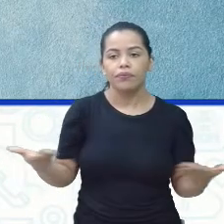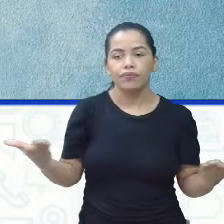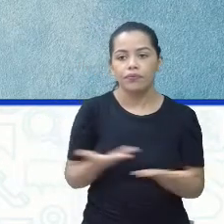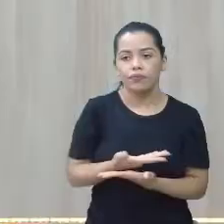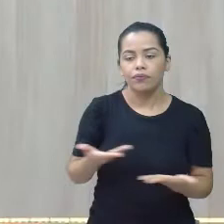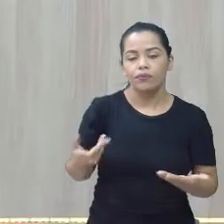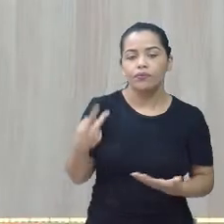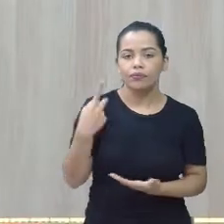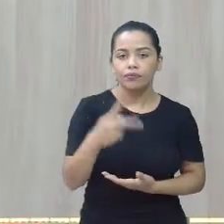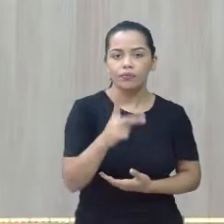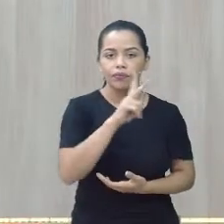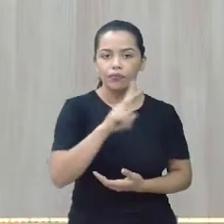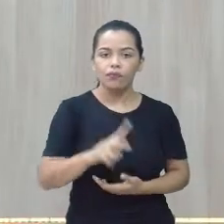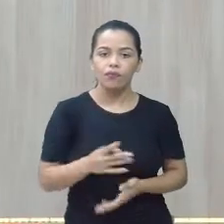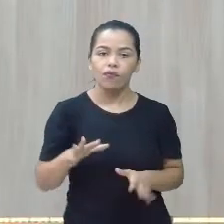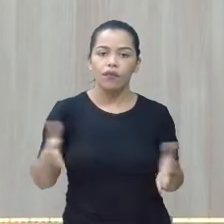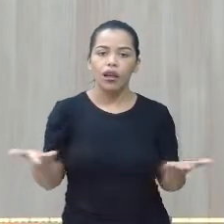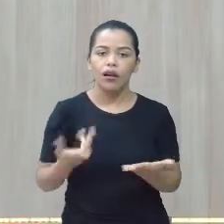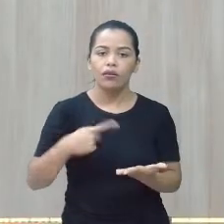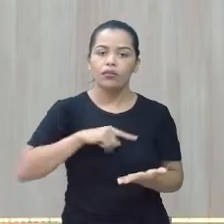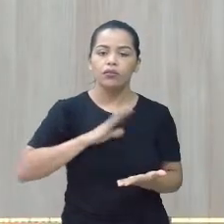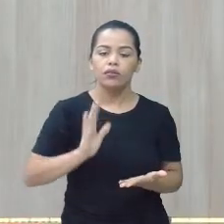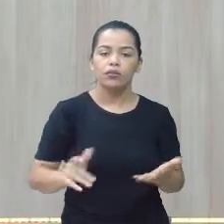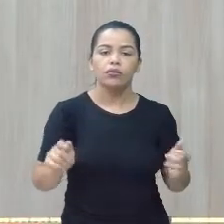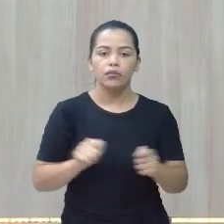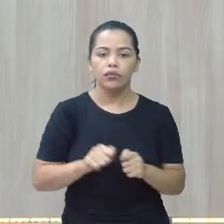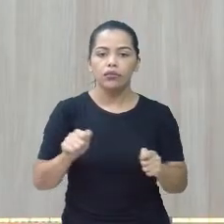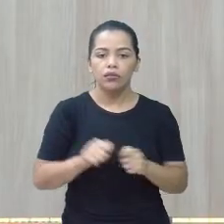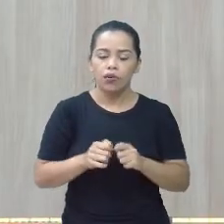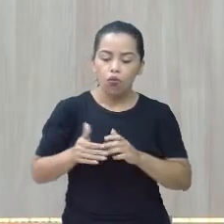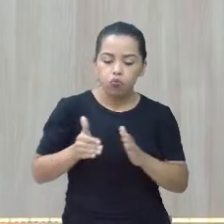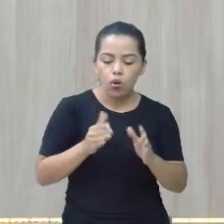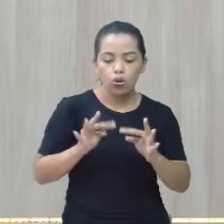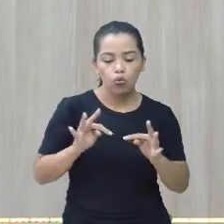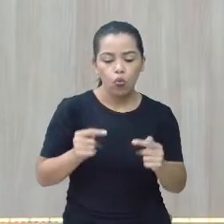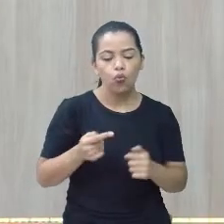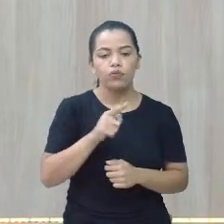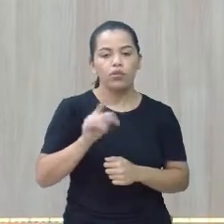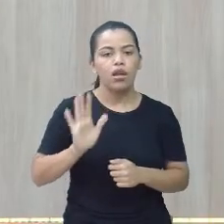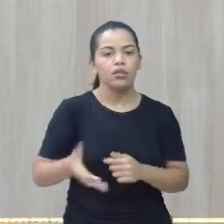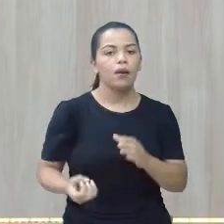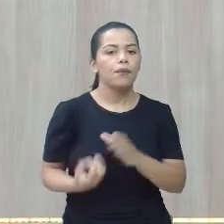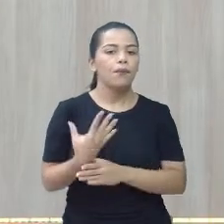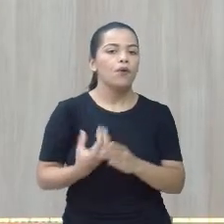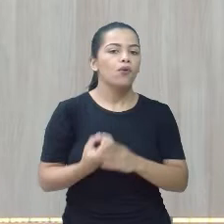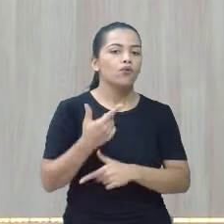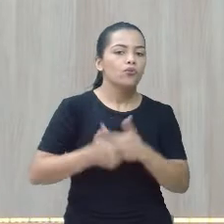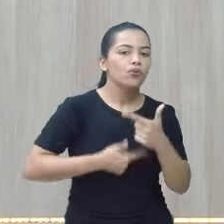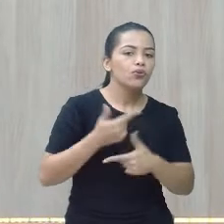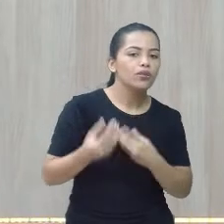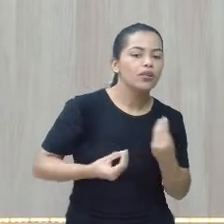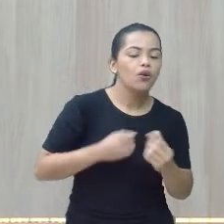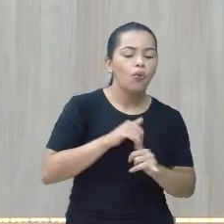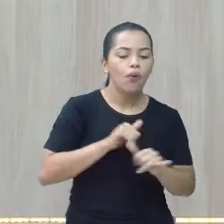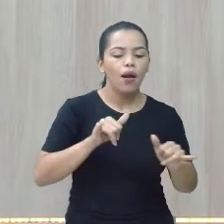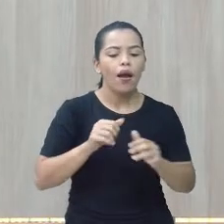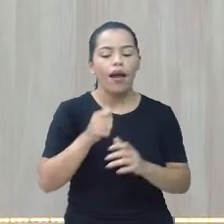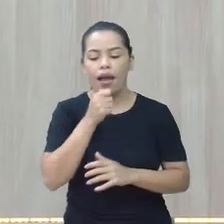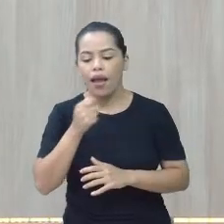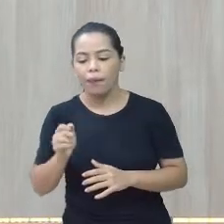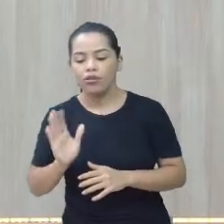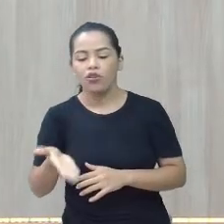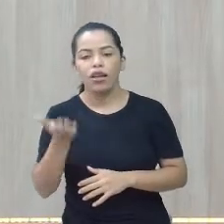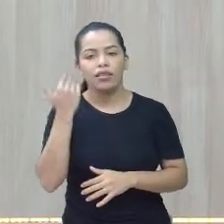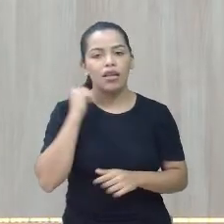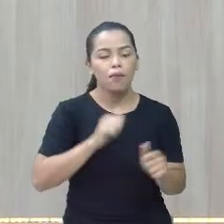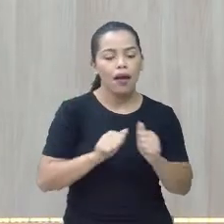é a vez de vocês. Agora que a gente já fez esse caminho todo, vocês já sabem produzir a reportagem, produzir a notícia, já sabem como argumentar de forma